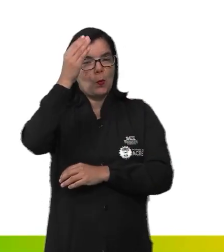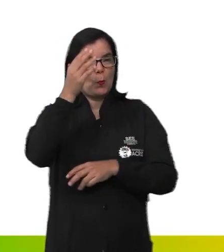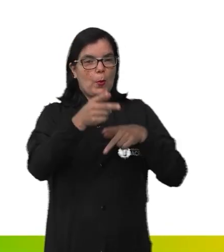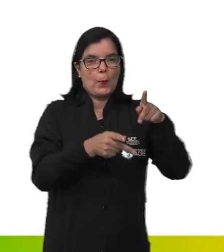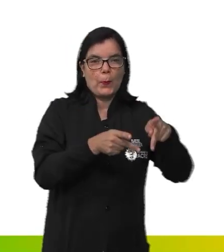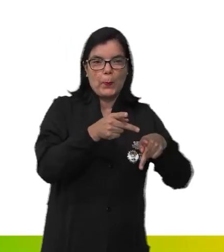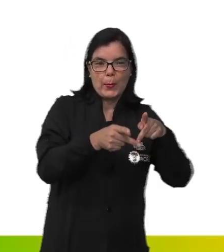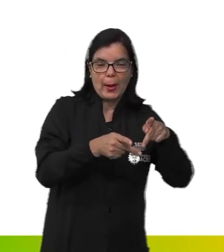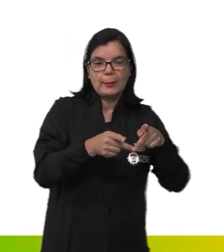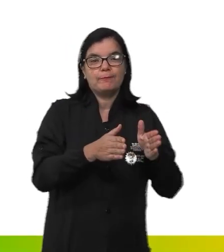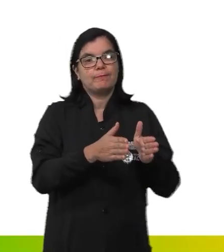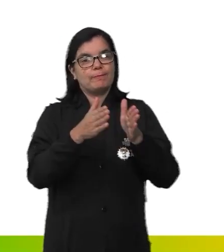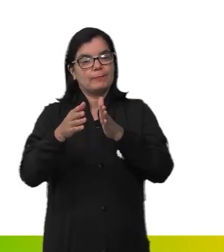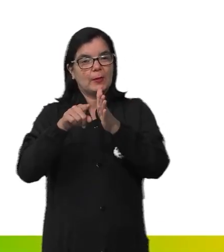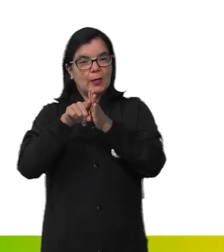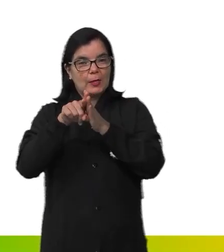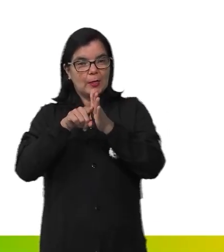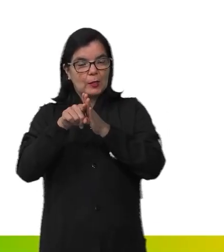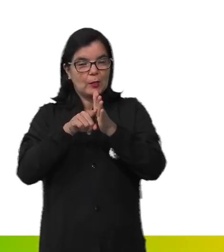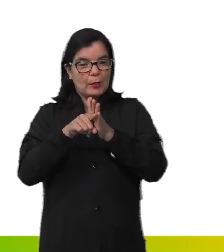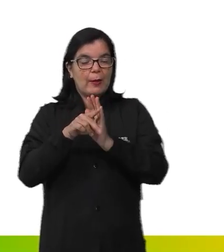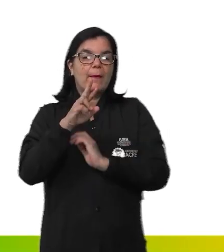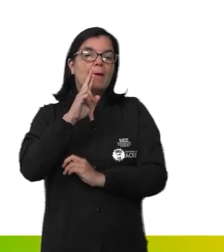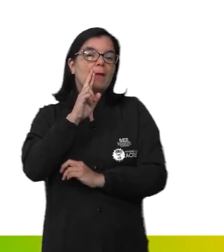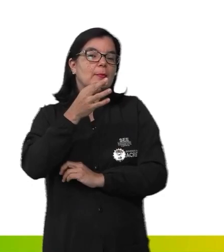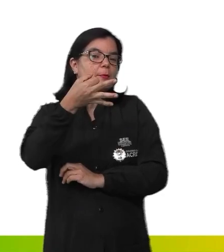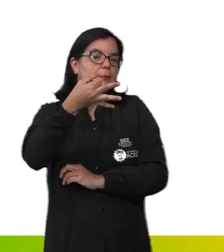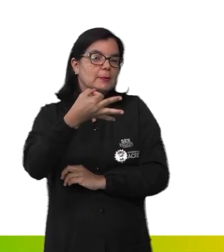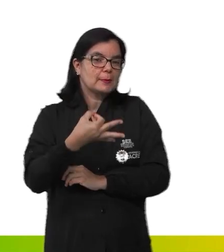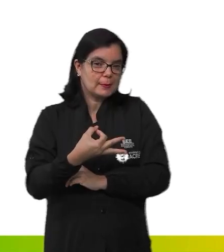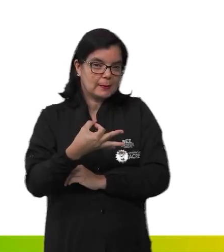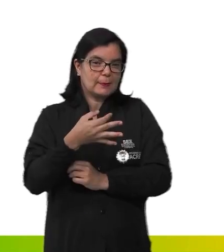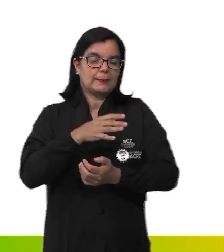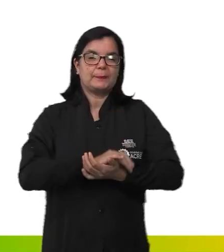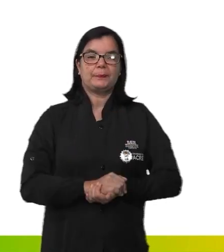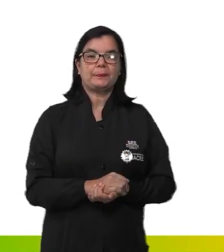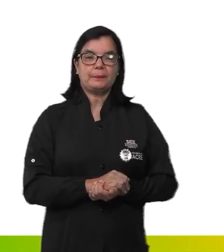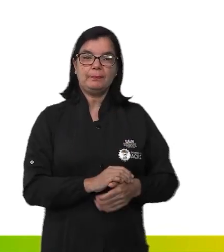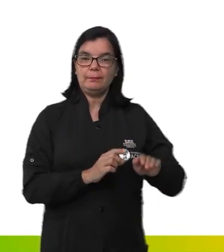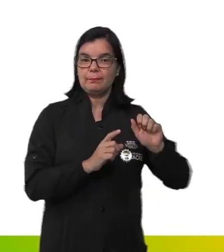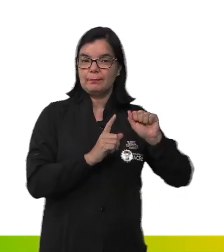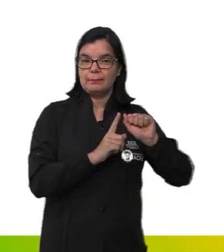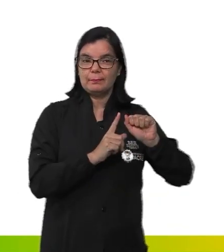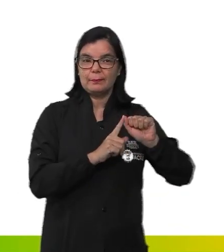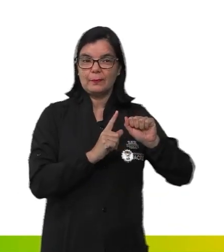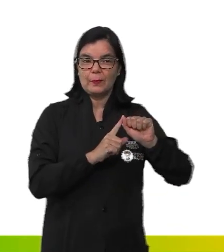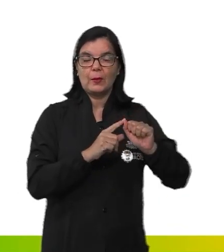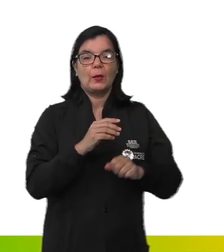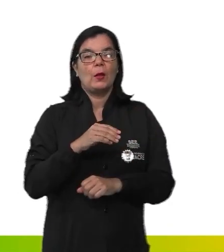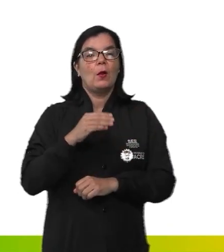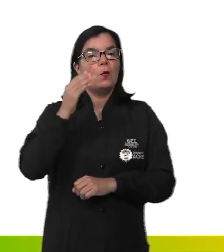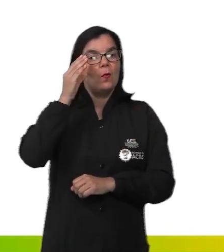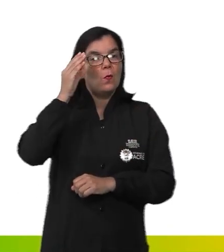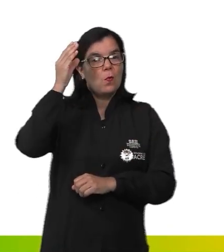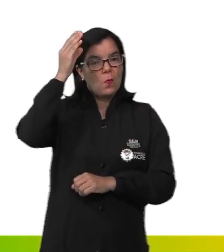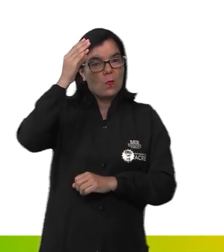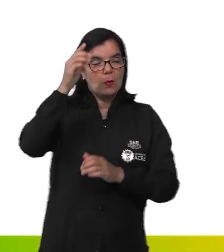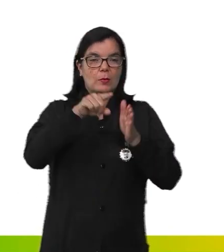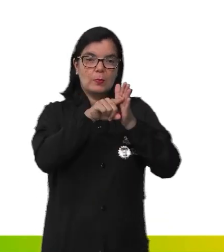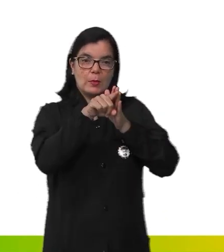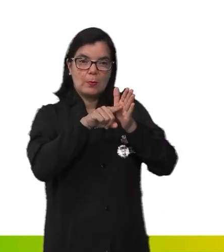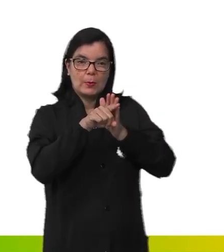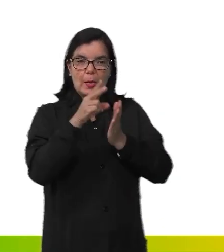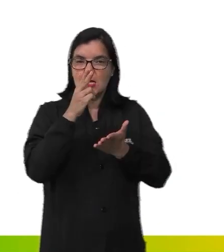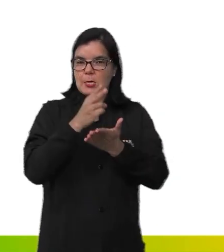ao conhecimento popular e científico, falamos disso, marque a alternativa correta. Alternativa A, o conhecimento científico